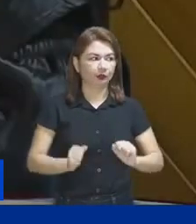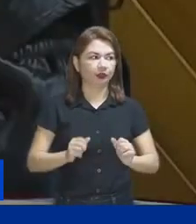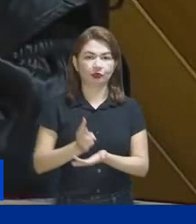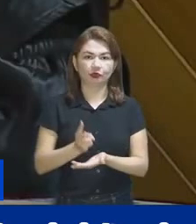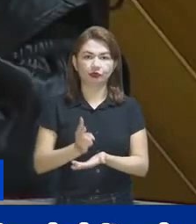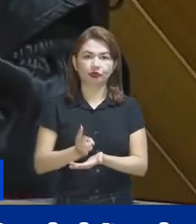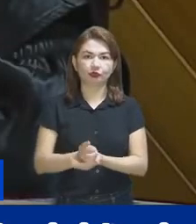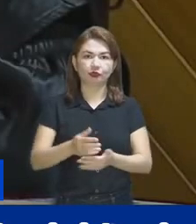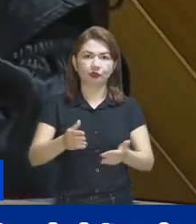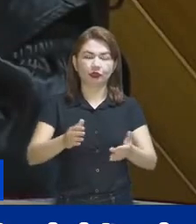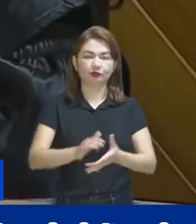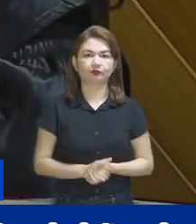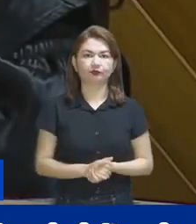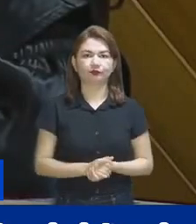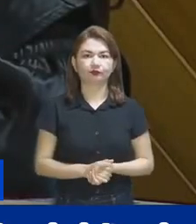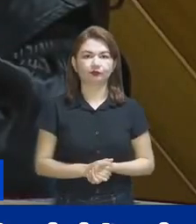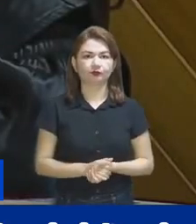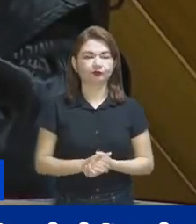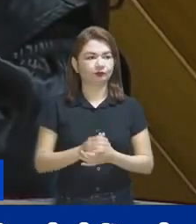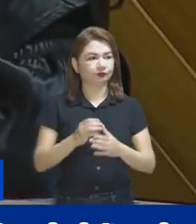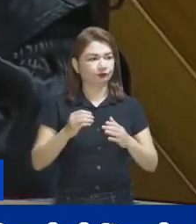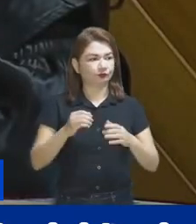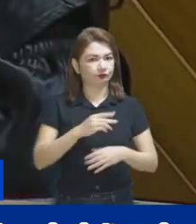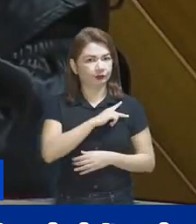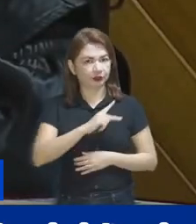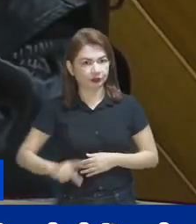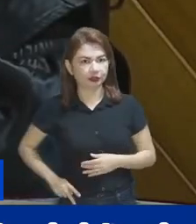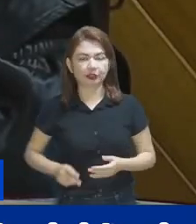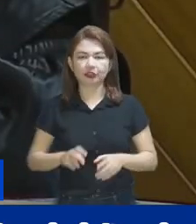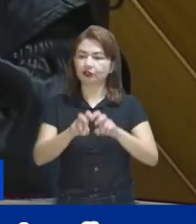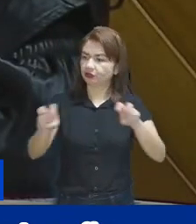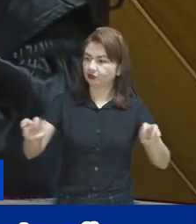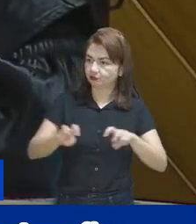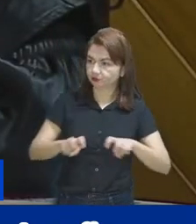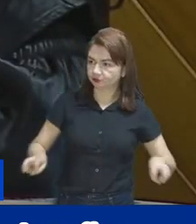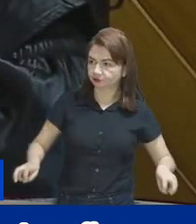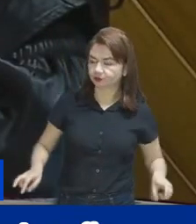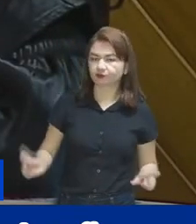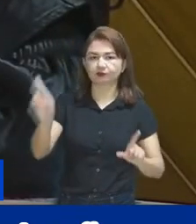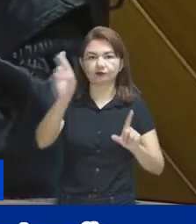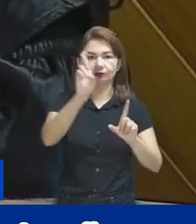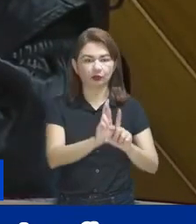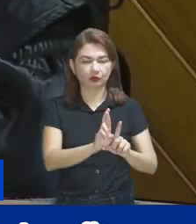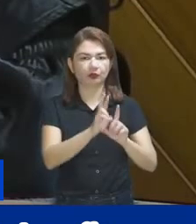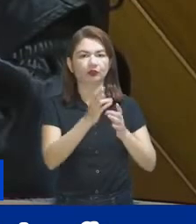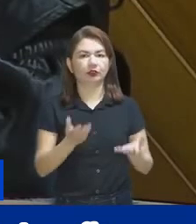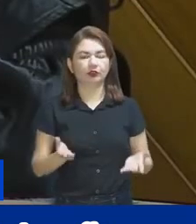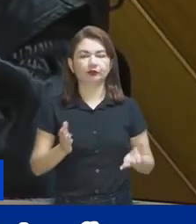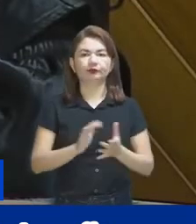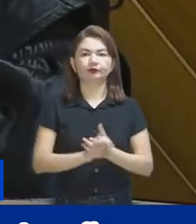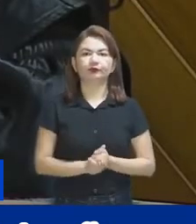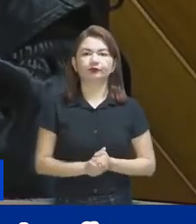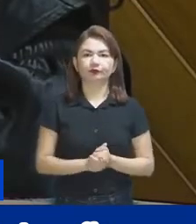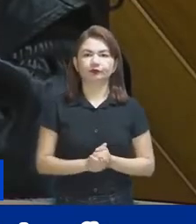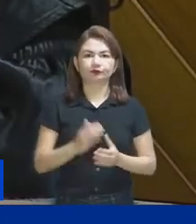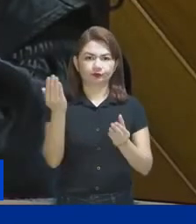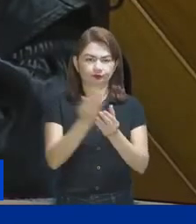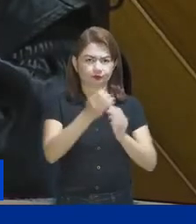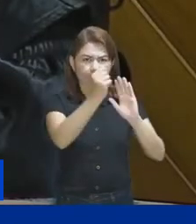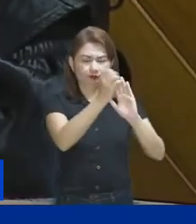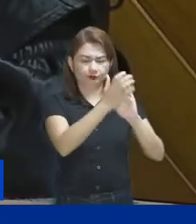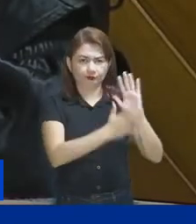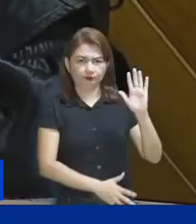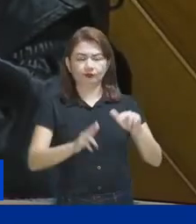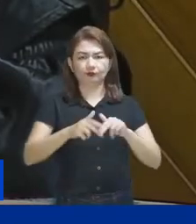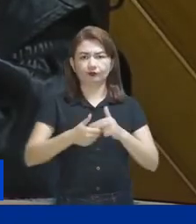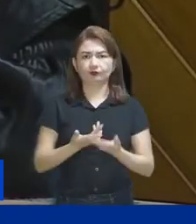Senhor presidente, eminentes pares, doutor Procurador Regional Eleitoral, o presente caso é de acolhimento dos embargos de declaração interpostos